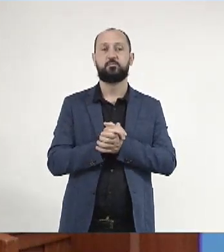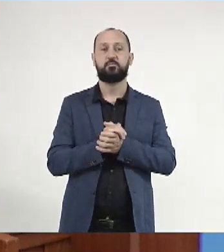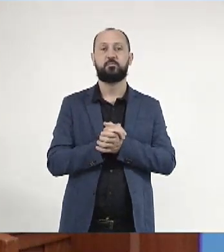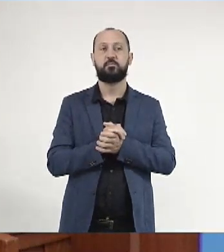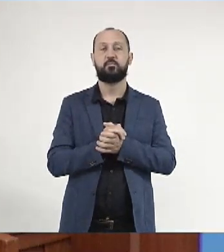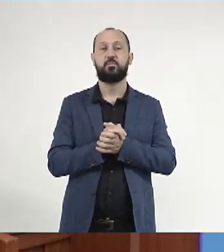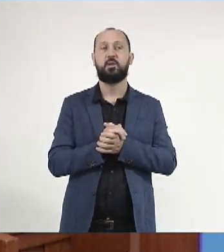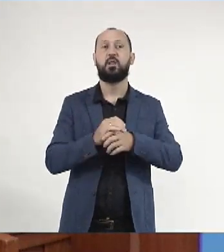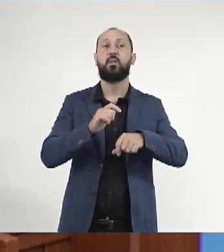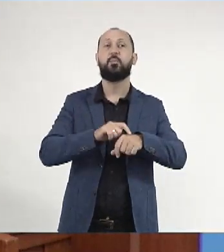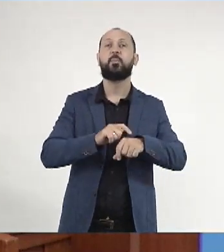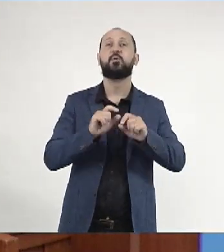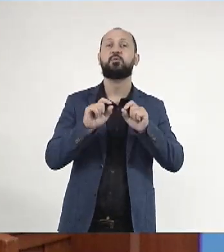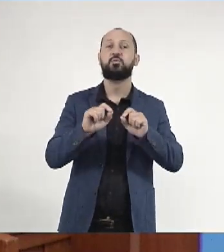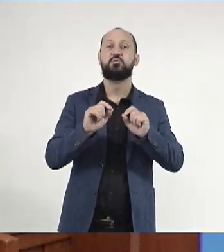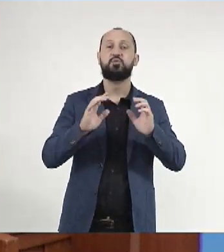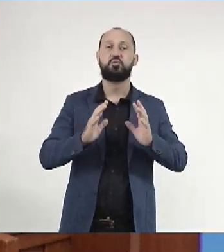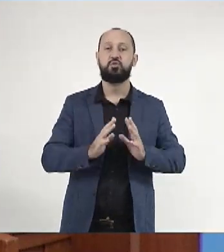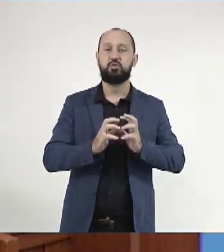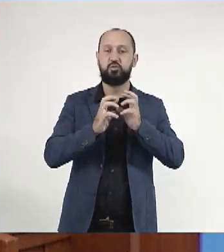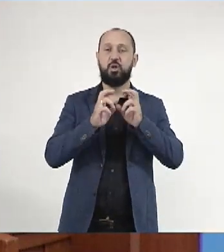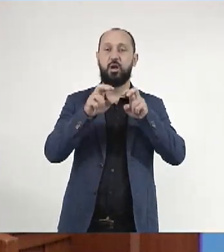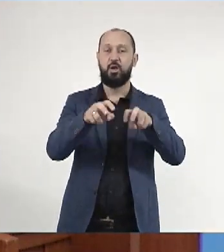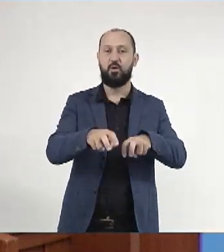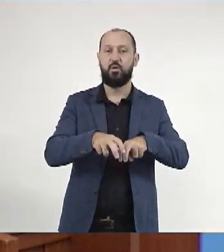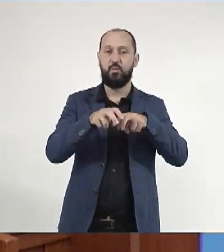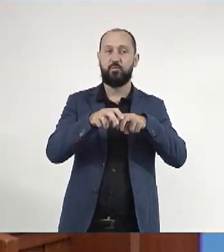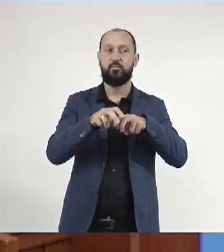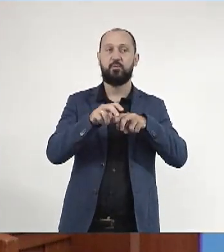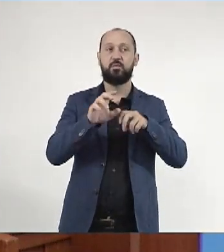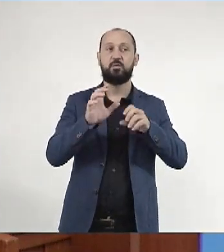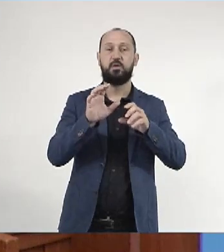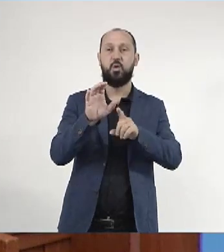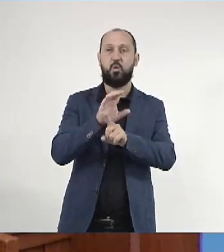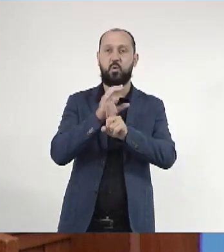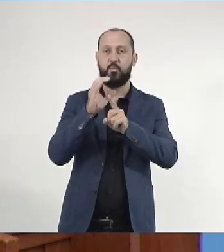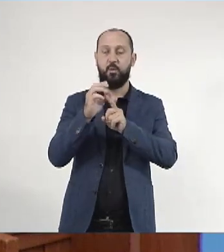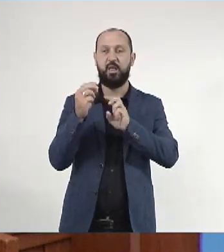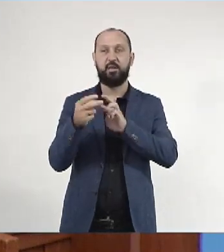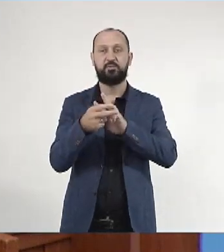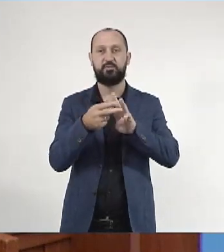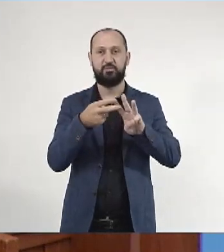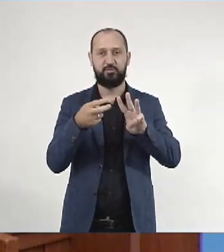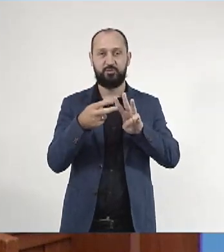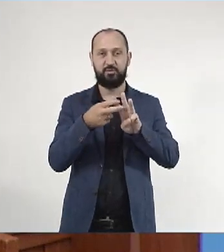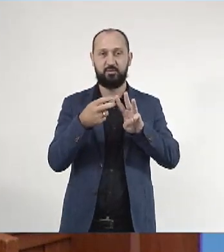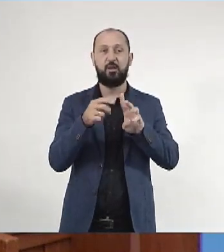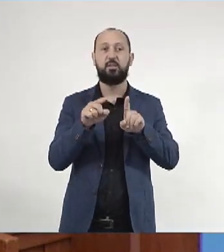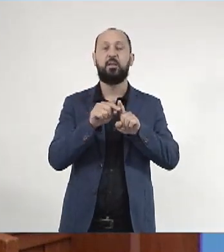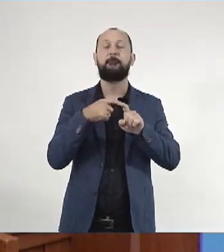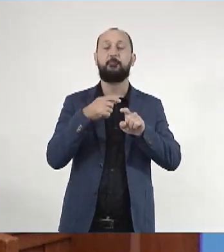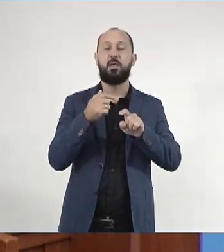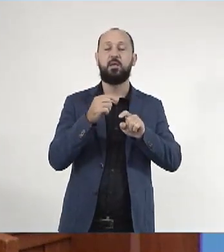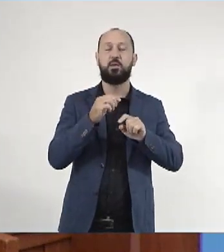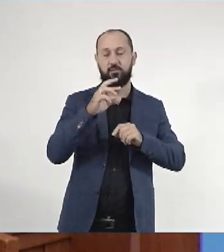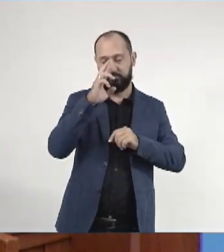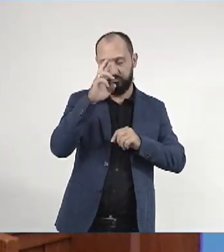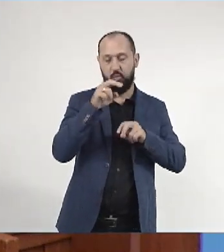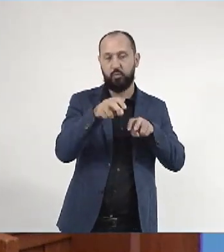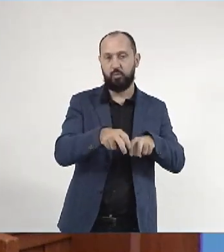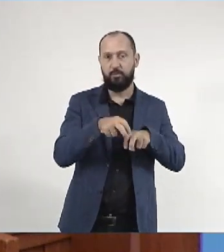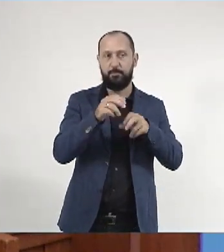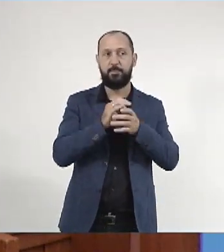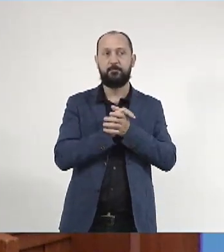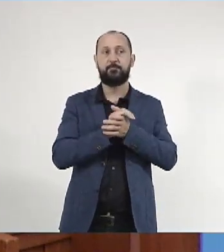na situação de conflito agrário envolvendo comunidades indígenas e também produtores rurais.